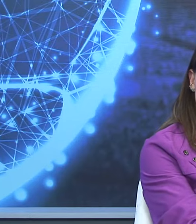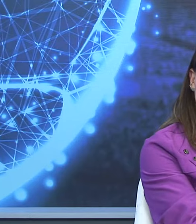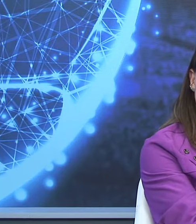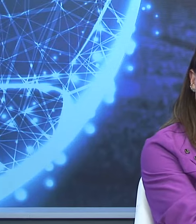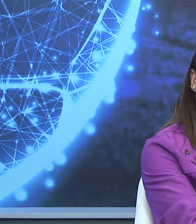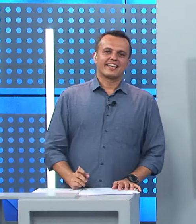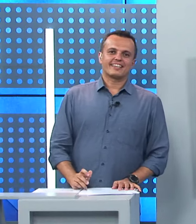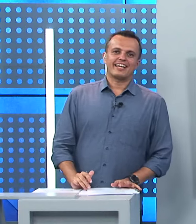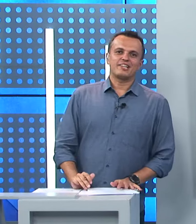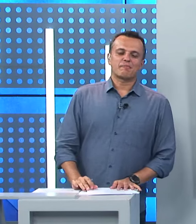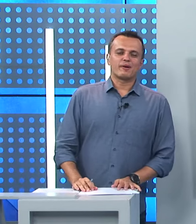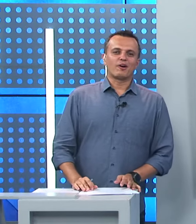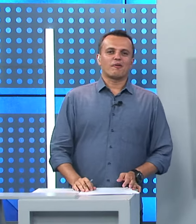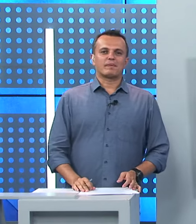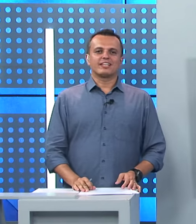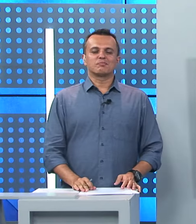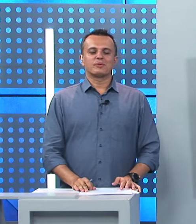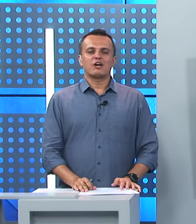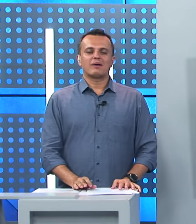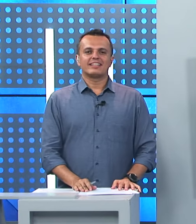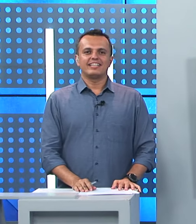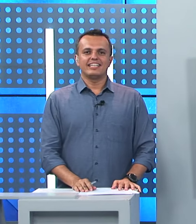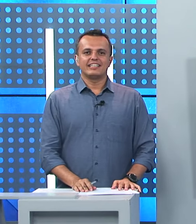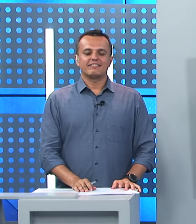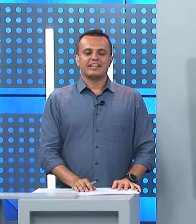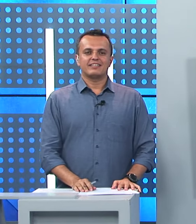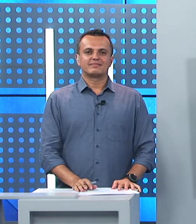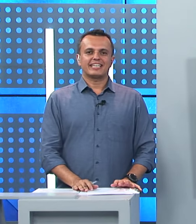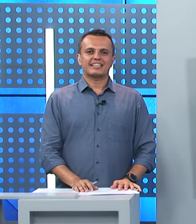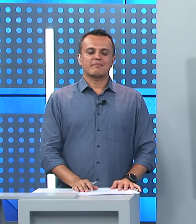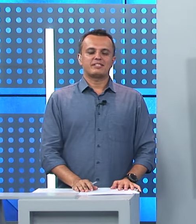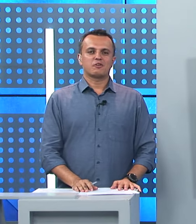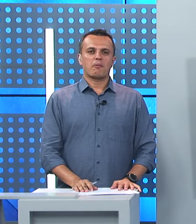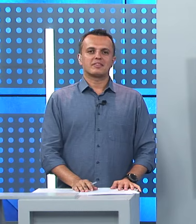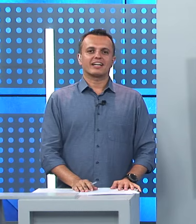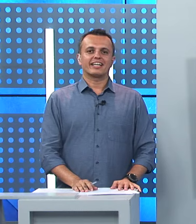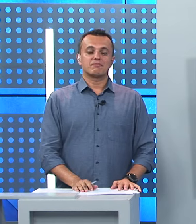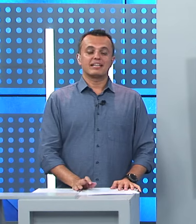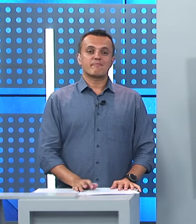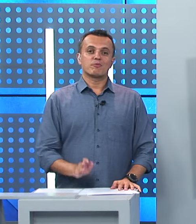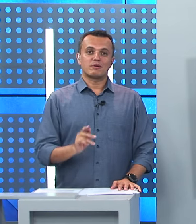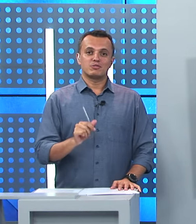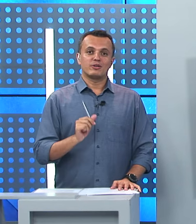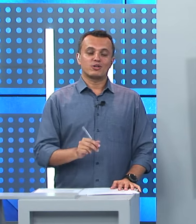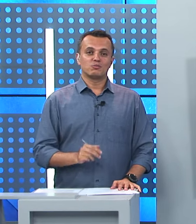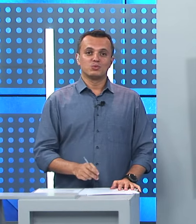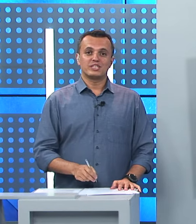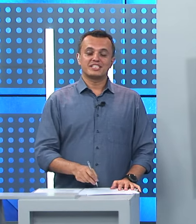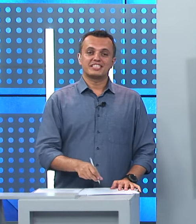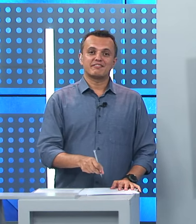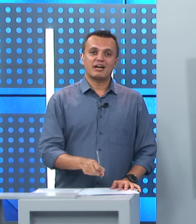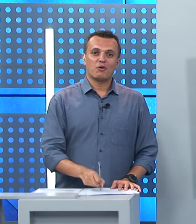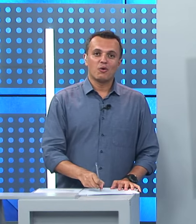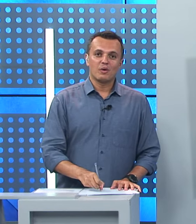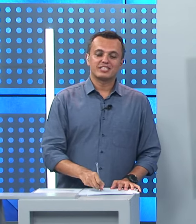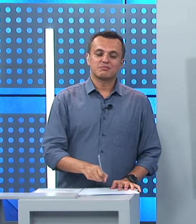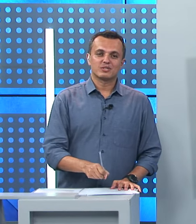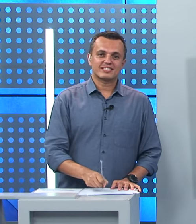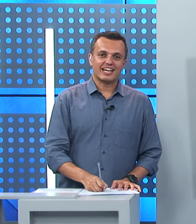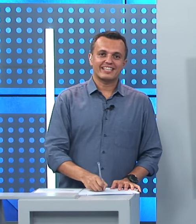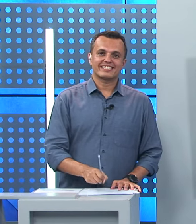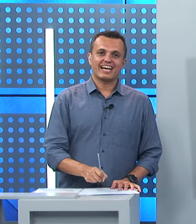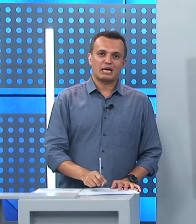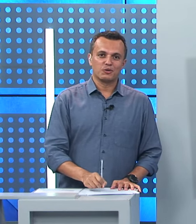muito. Hendrick, ele tá indo pra Europa, tá indo pro Real Madrid, vai certamente em algum momento da carreira brigar pelo prêmio de melhor do mundo e a gente teve a honra